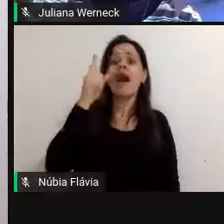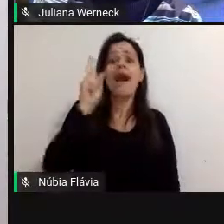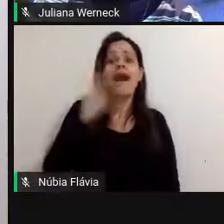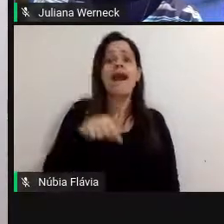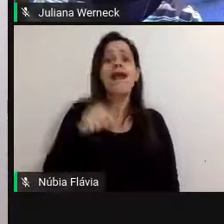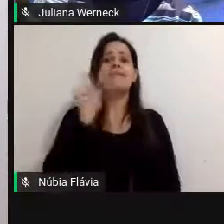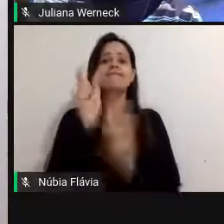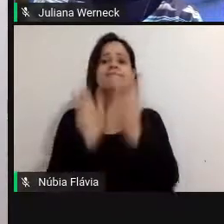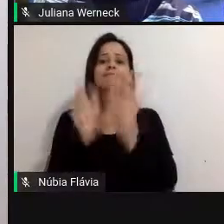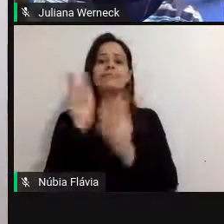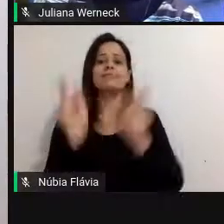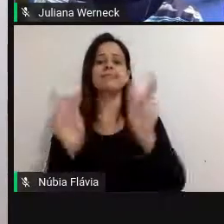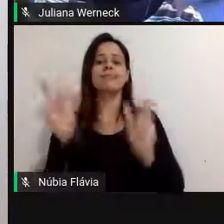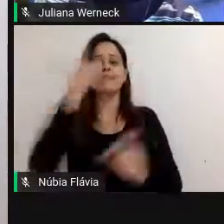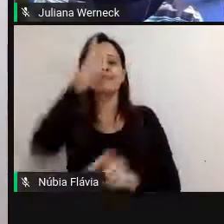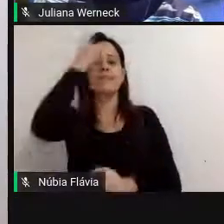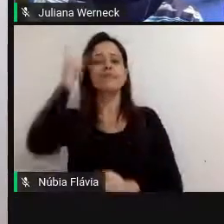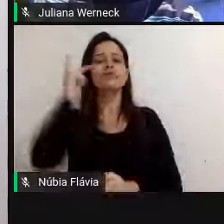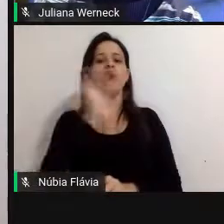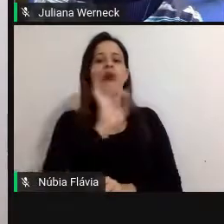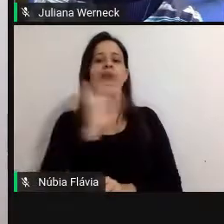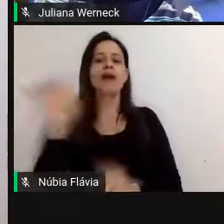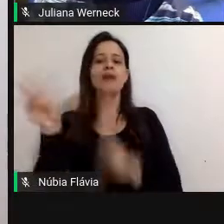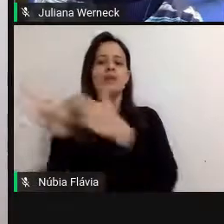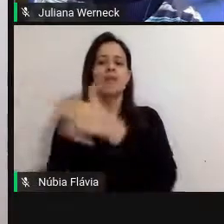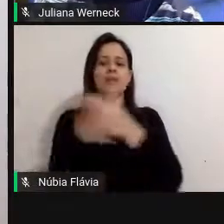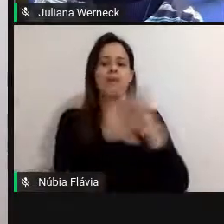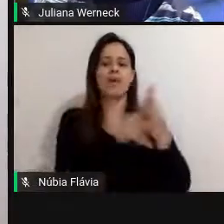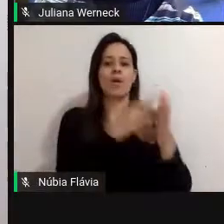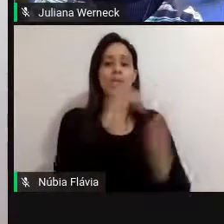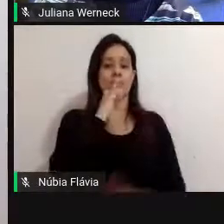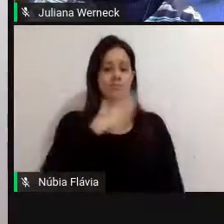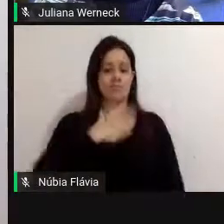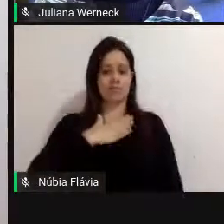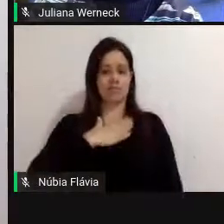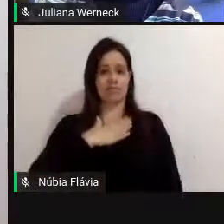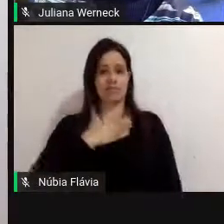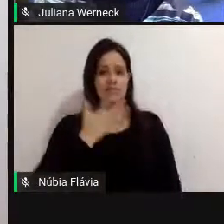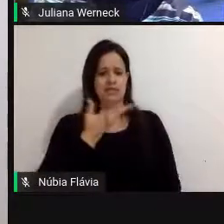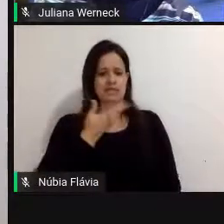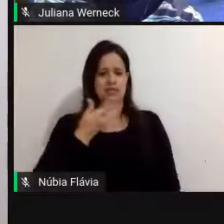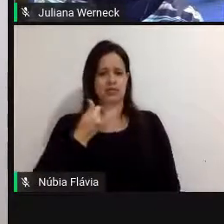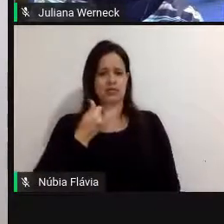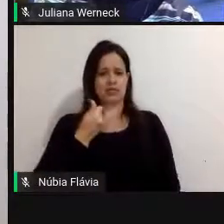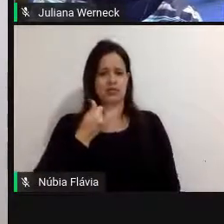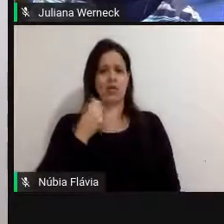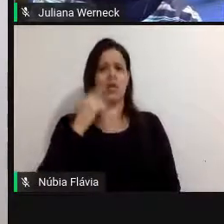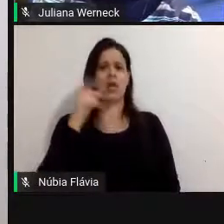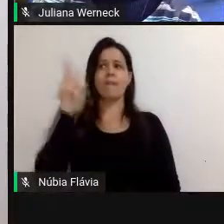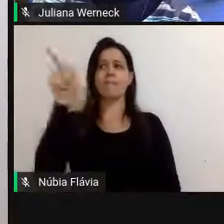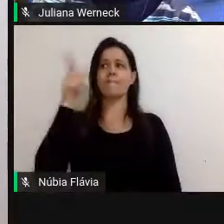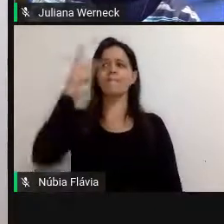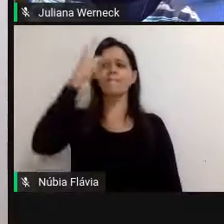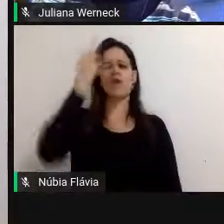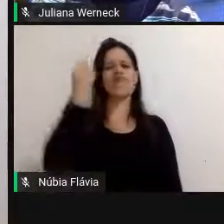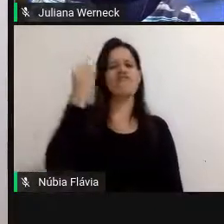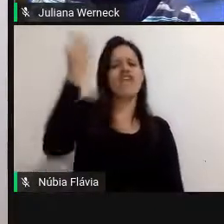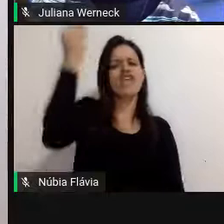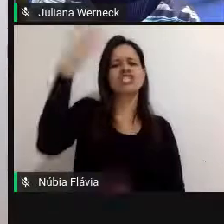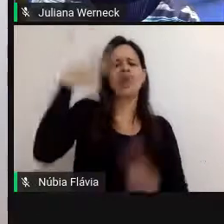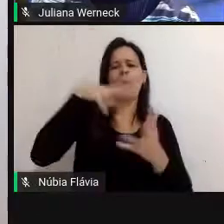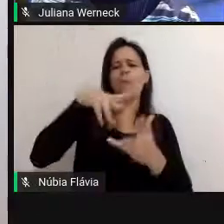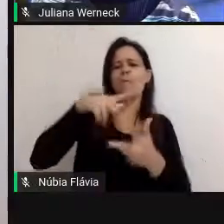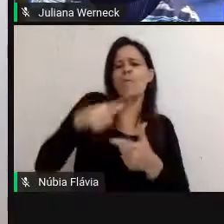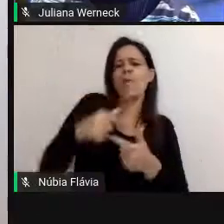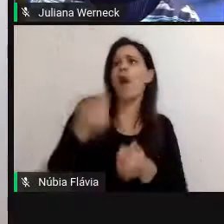cada um. Para algumas pessoas, uma vida extraordinária pode ser uma vida em que você vai viajar o mundo, conhecer outros lugares. Para